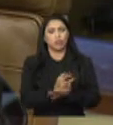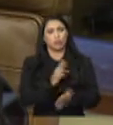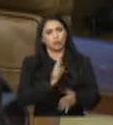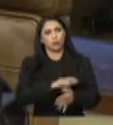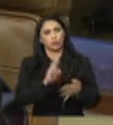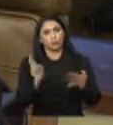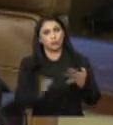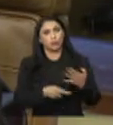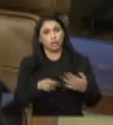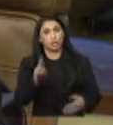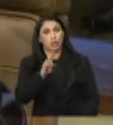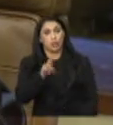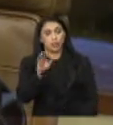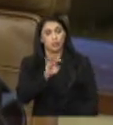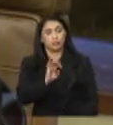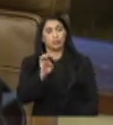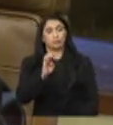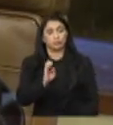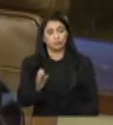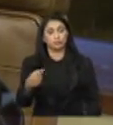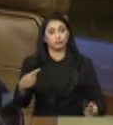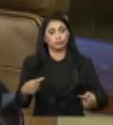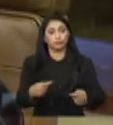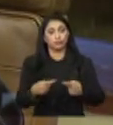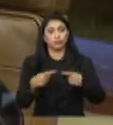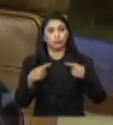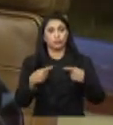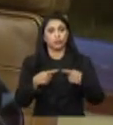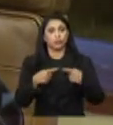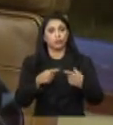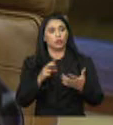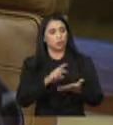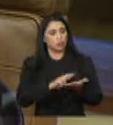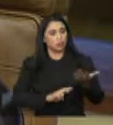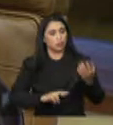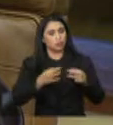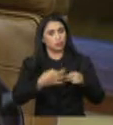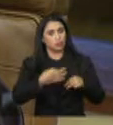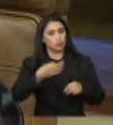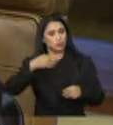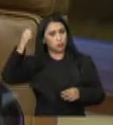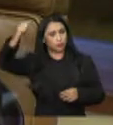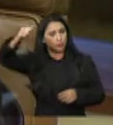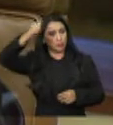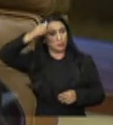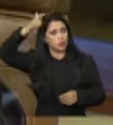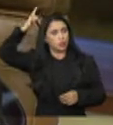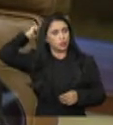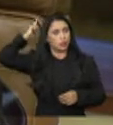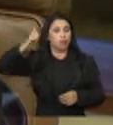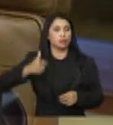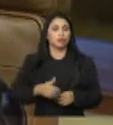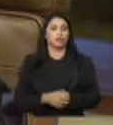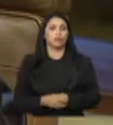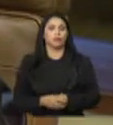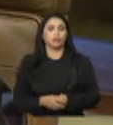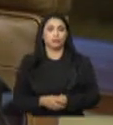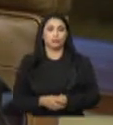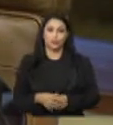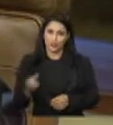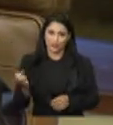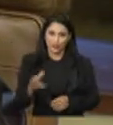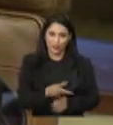ordinário Na Linha Do que acordes sua excelência o relator Ministro Alexandre de Moraes nosso